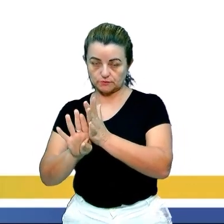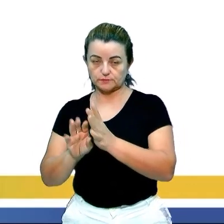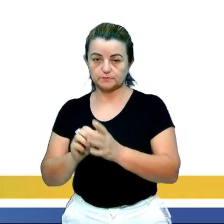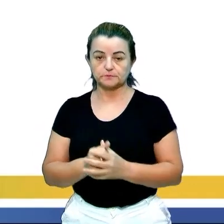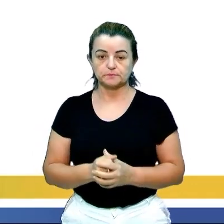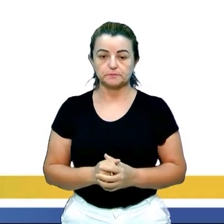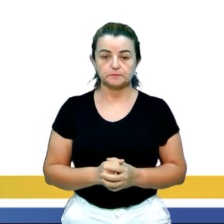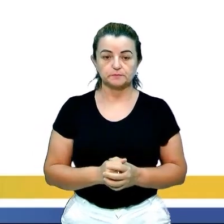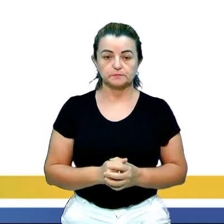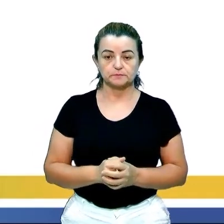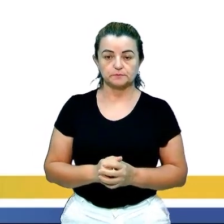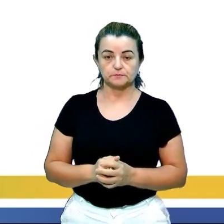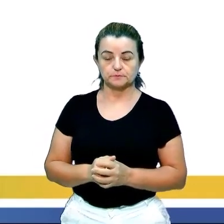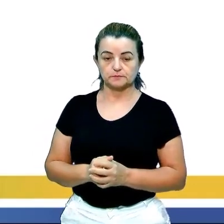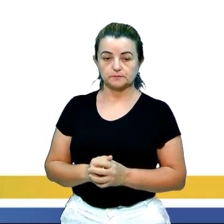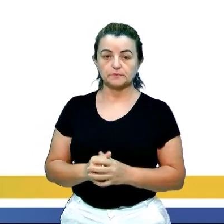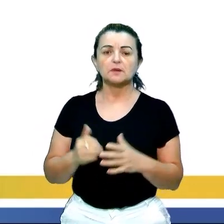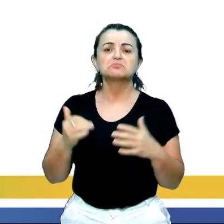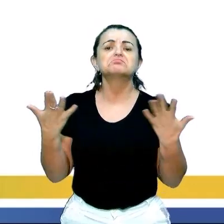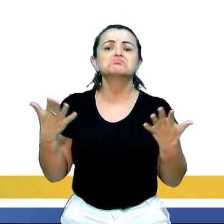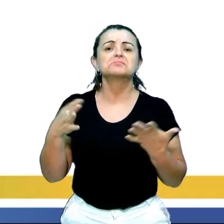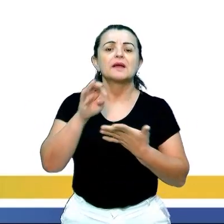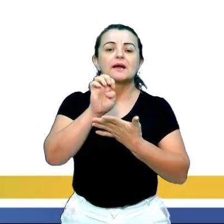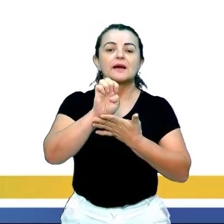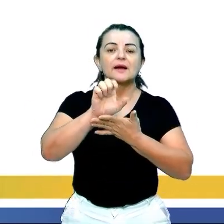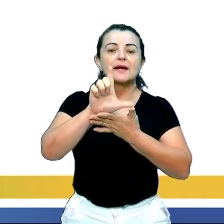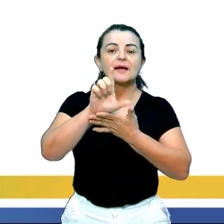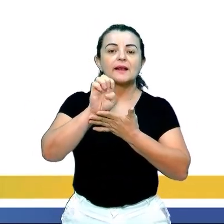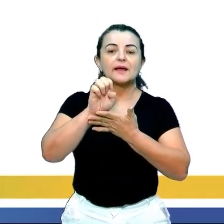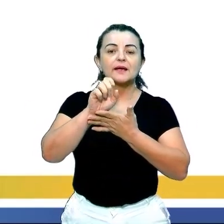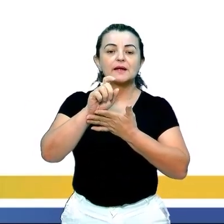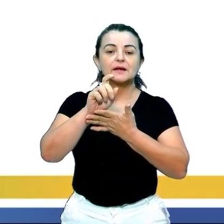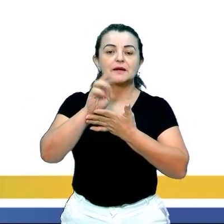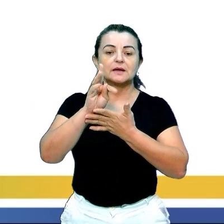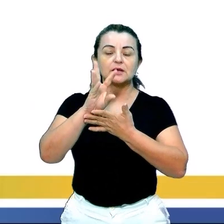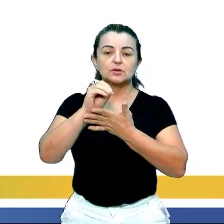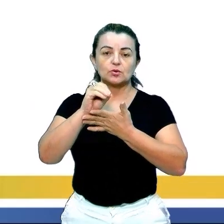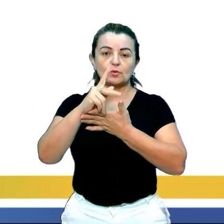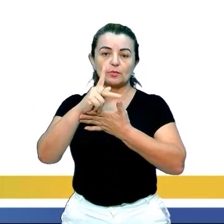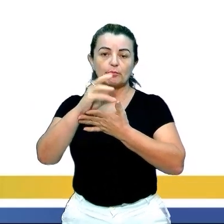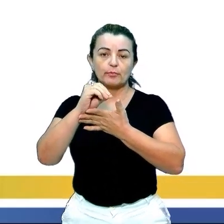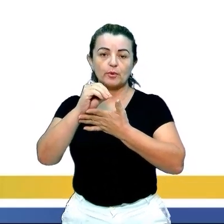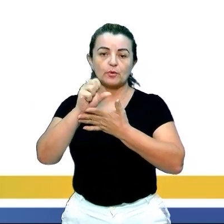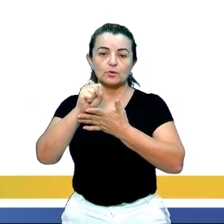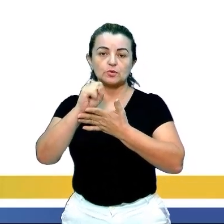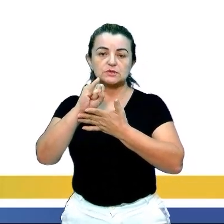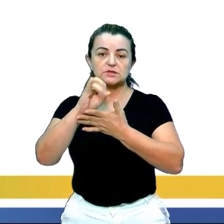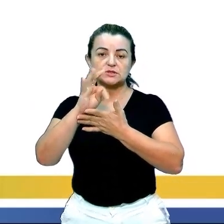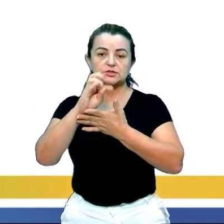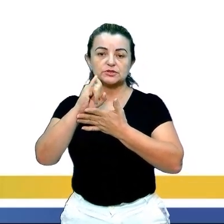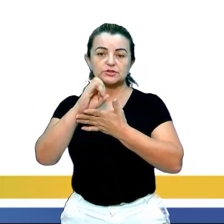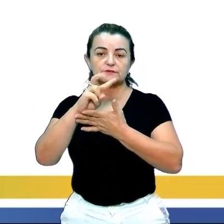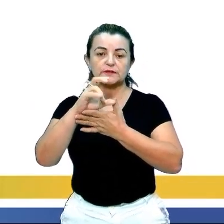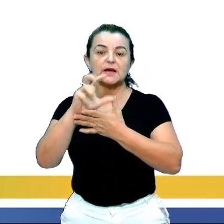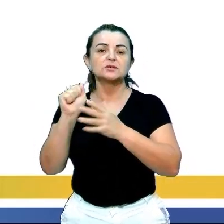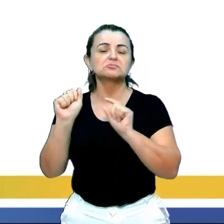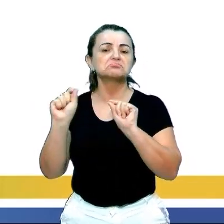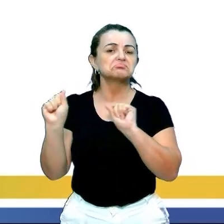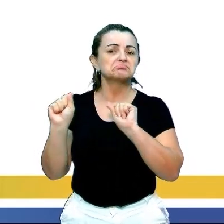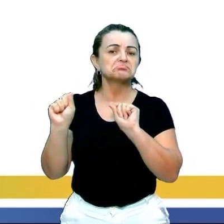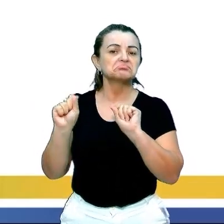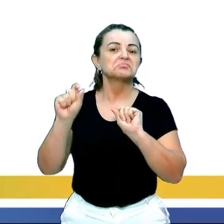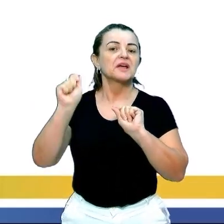anteriormente. E a eletropositividade é o oposto. É a capacidade que um átomo tem de